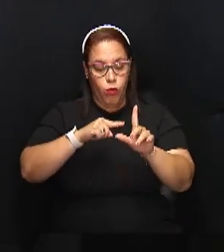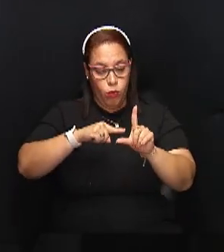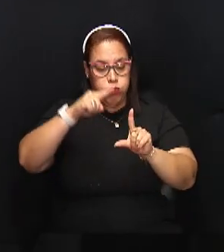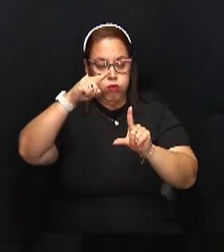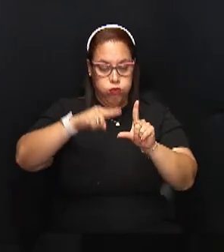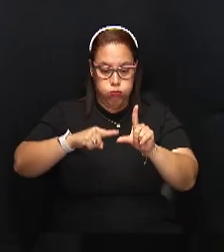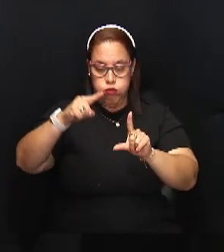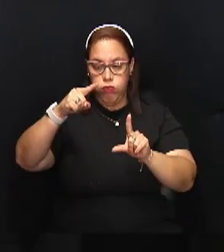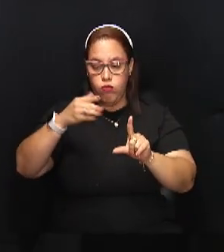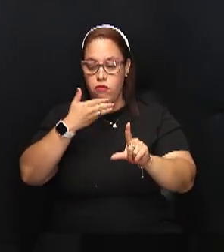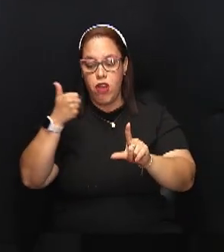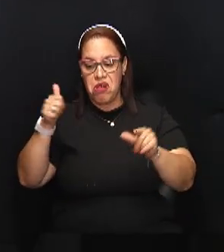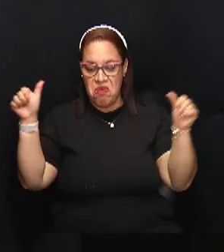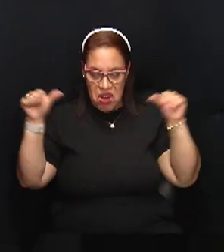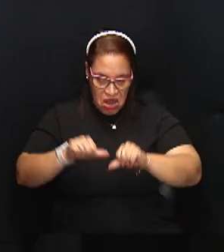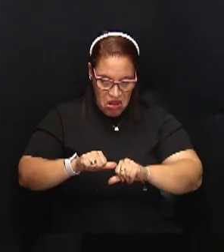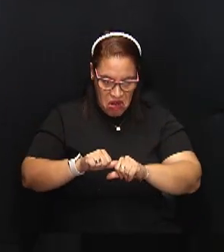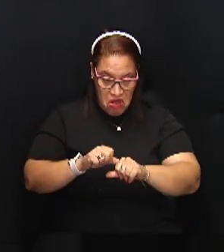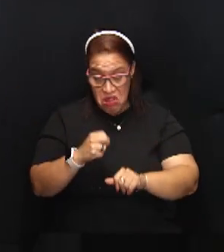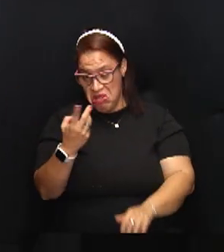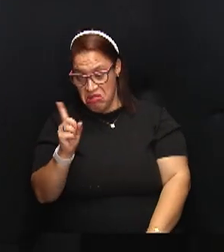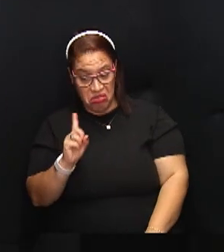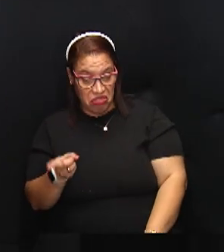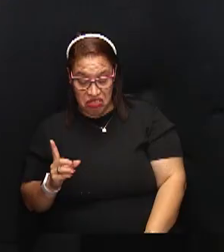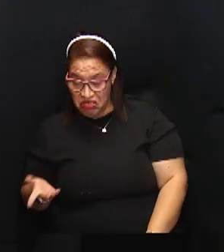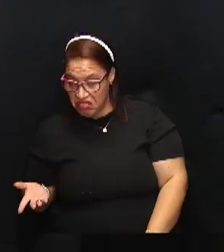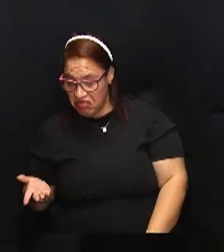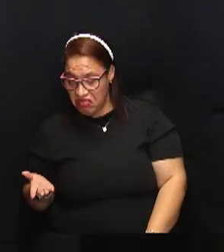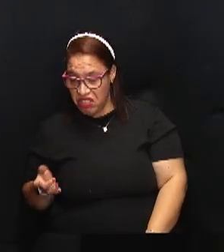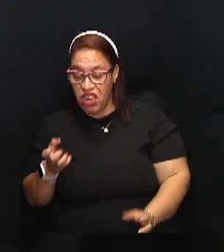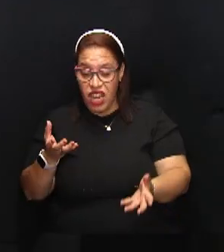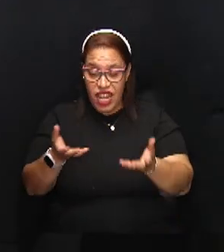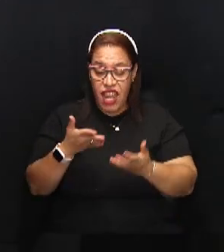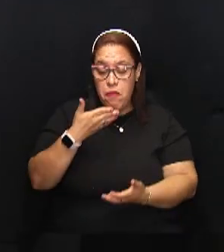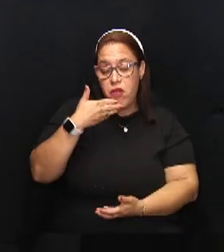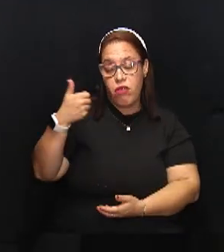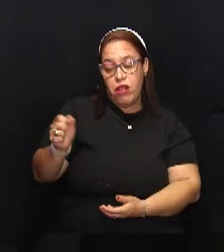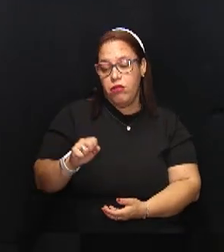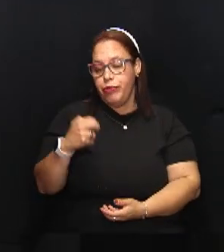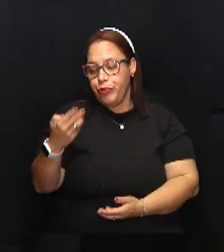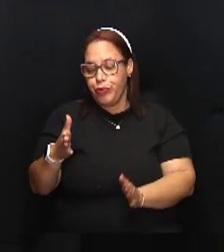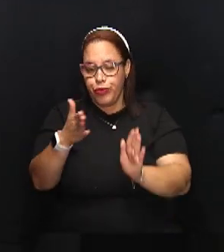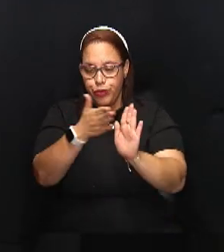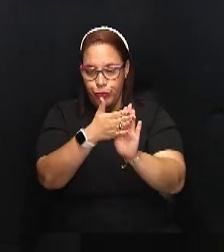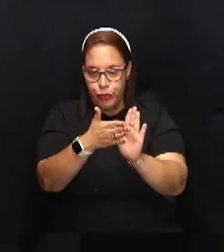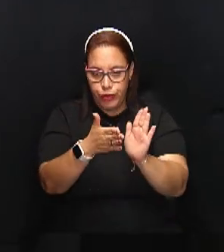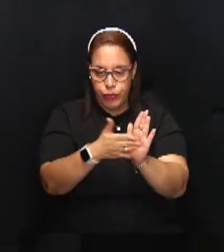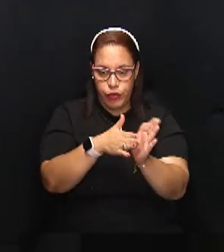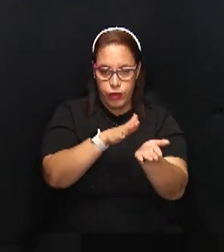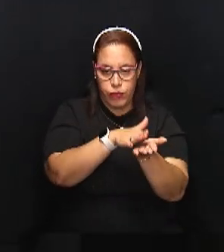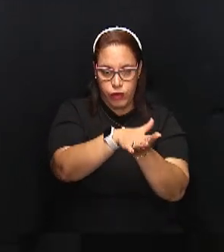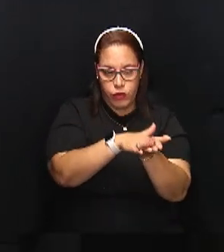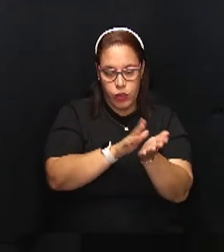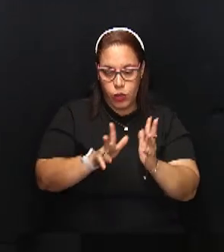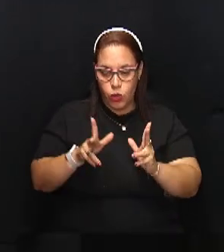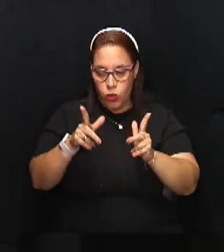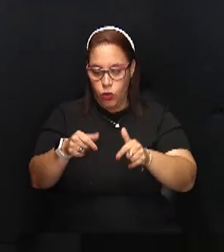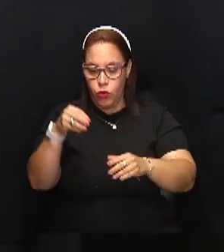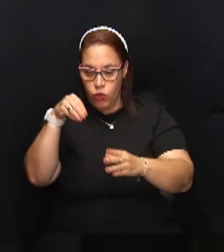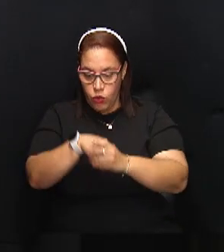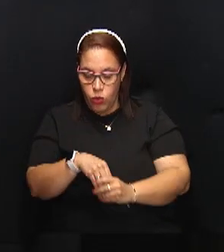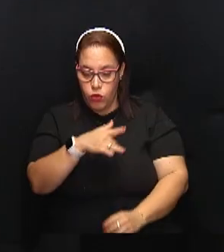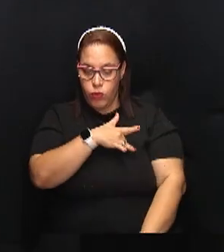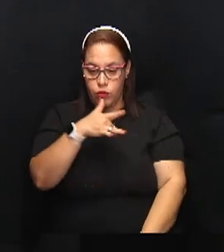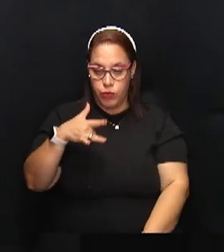que melhorou, aquilo que não melhorou, aquilo que eles pretendem melhorar, enfim. É uma prestação de contas de tudo que é feito dentro da